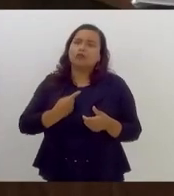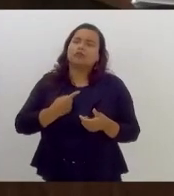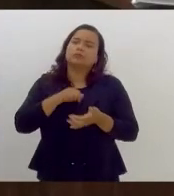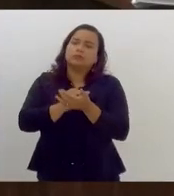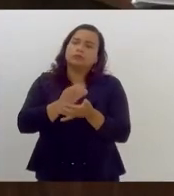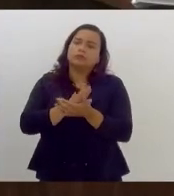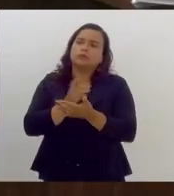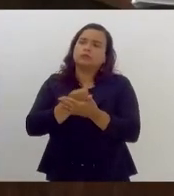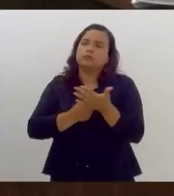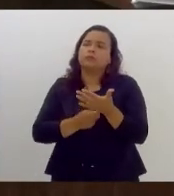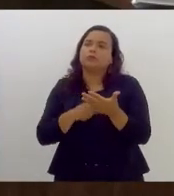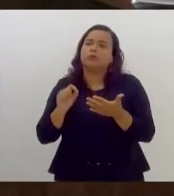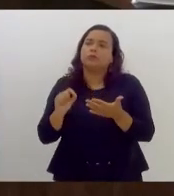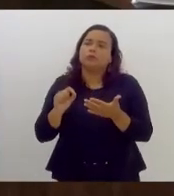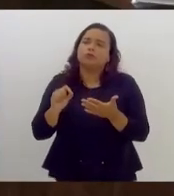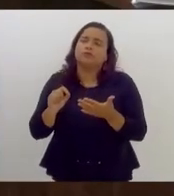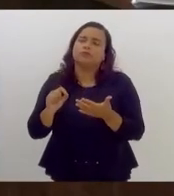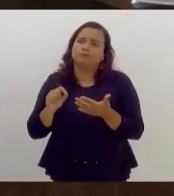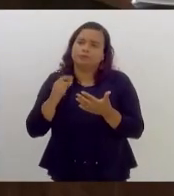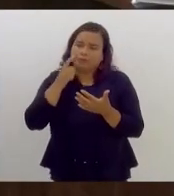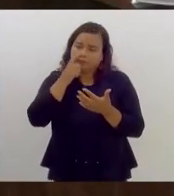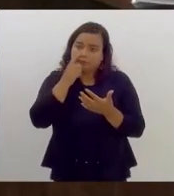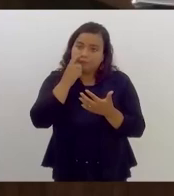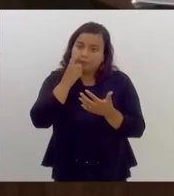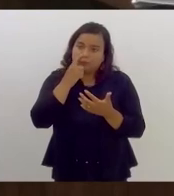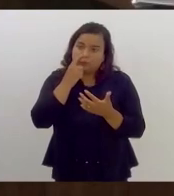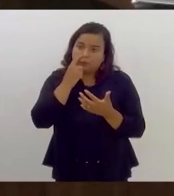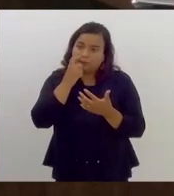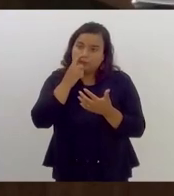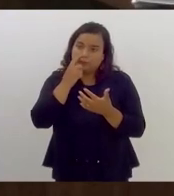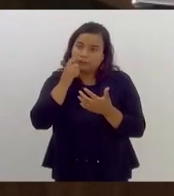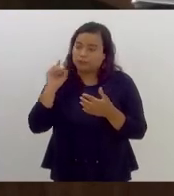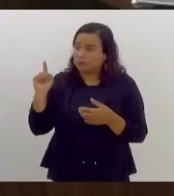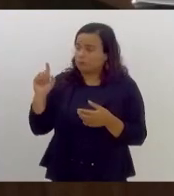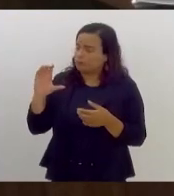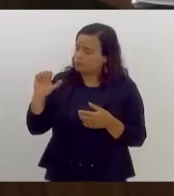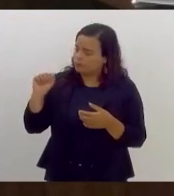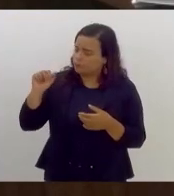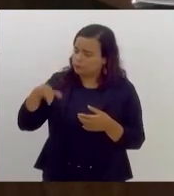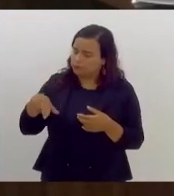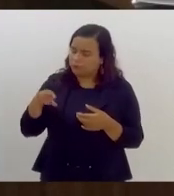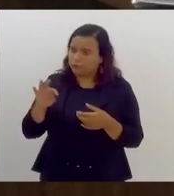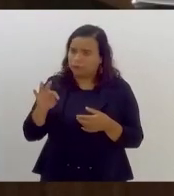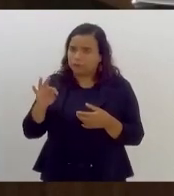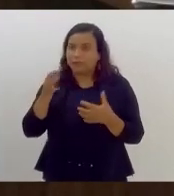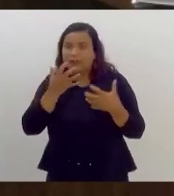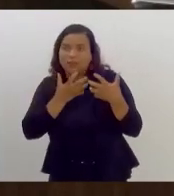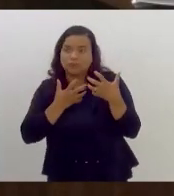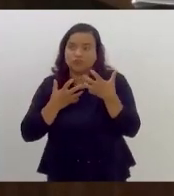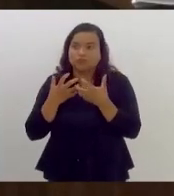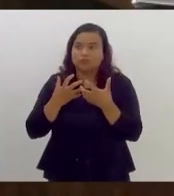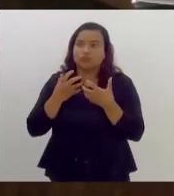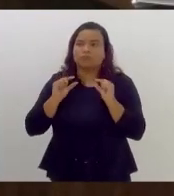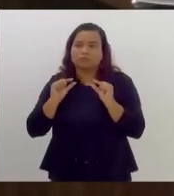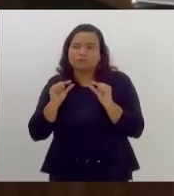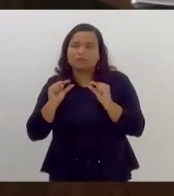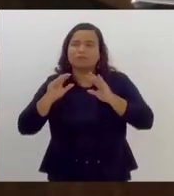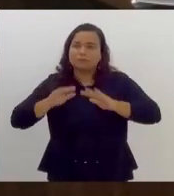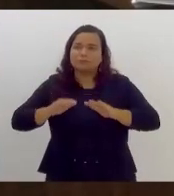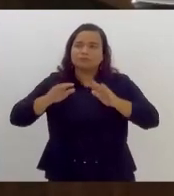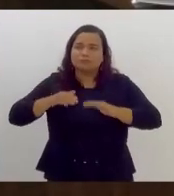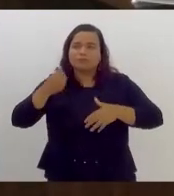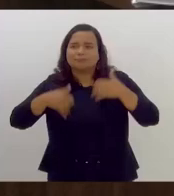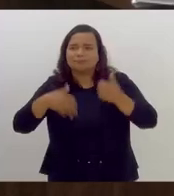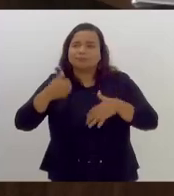senhor presidente, que o senhor cante lentamente os números da